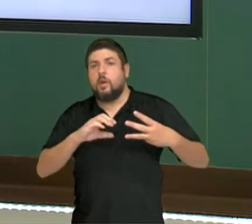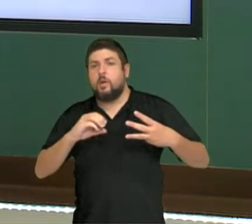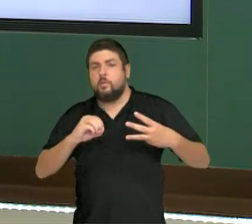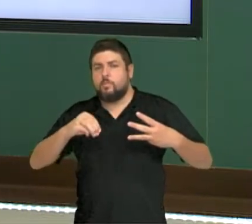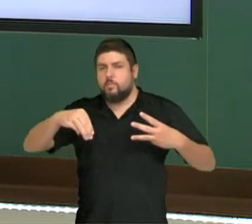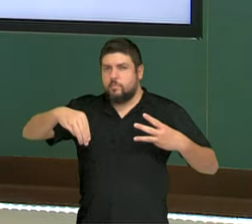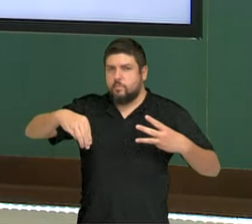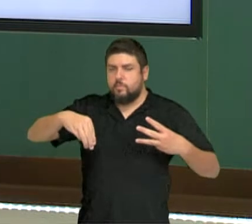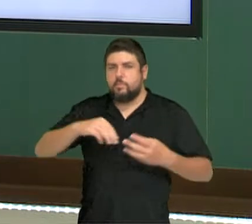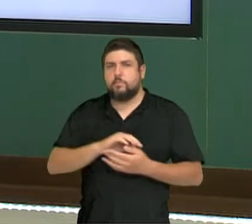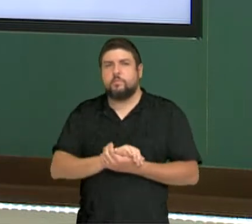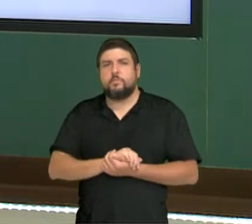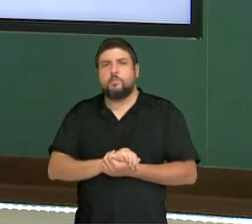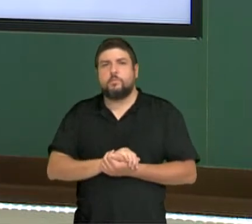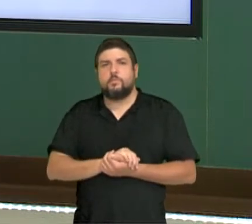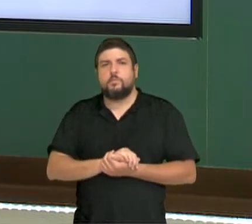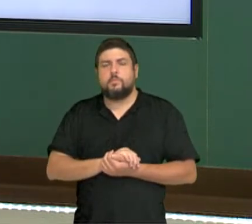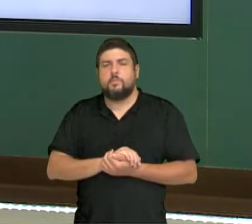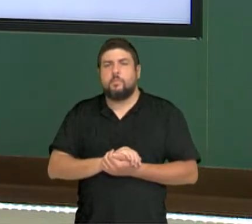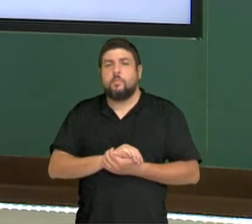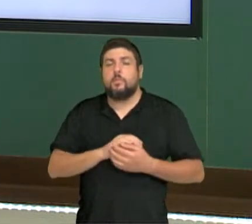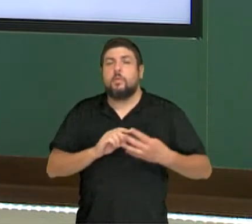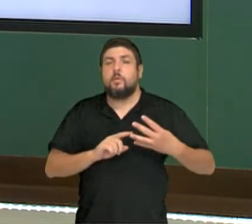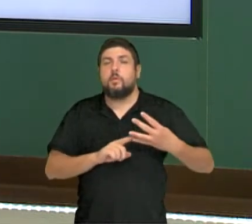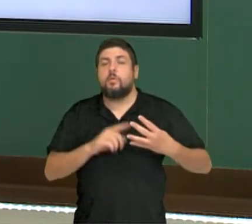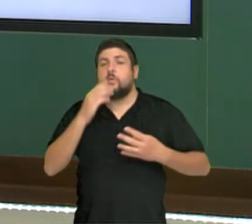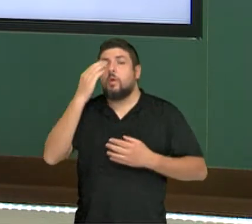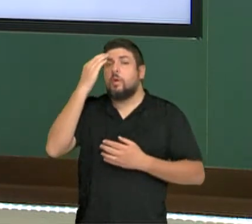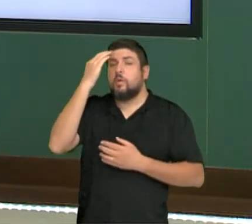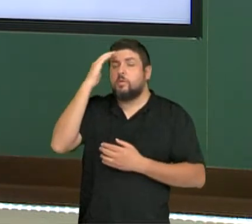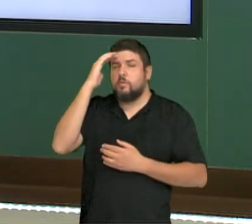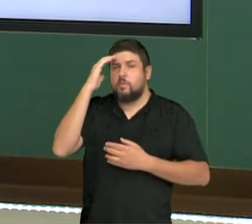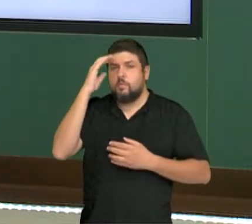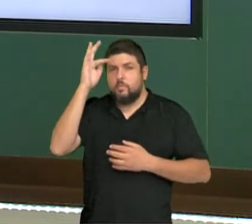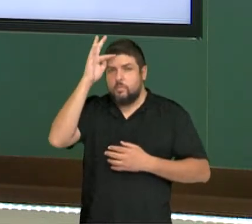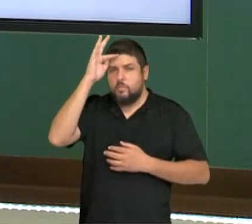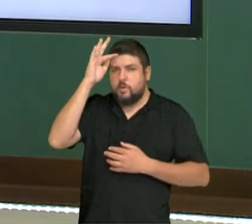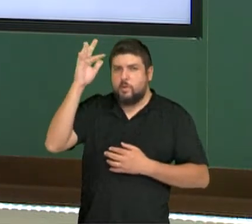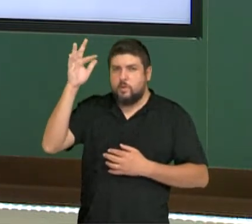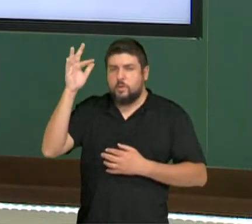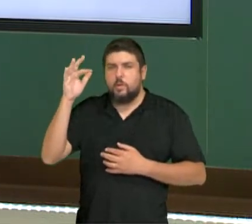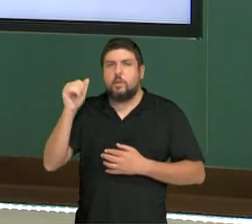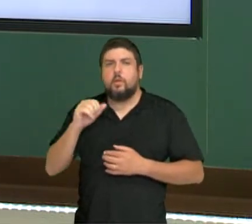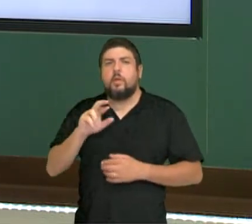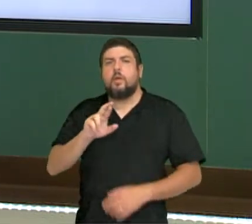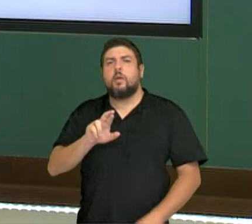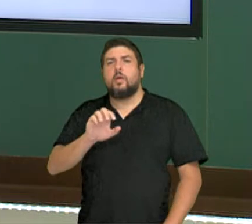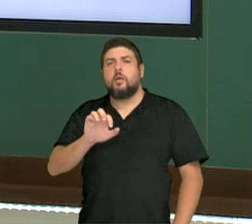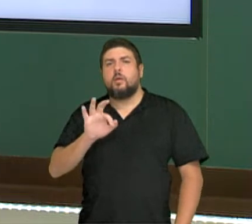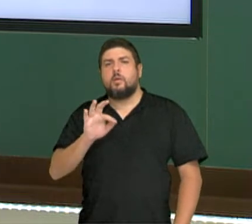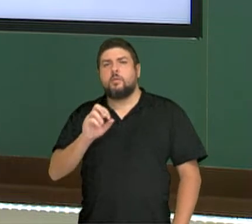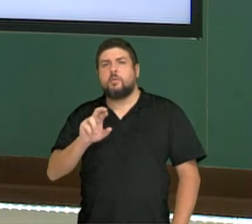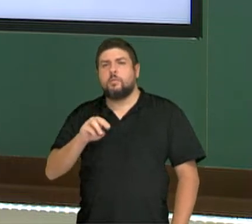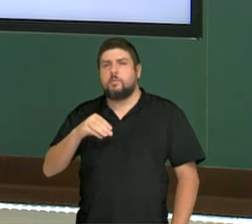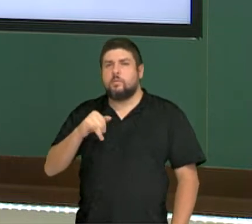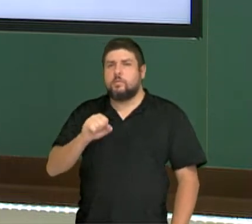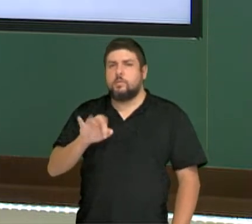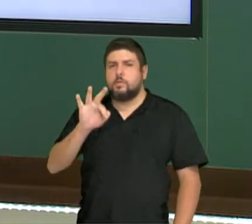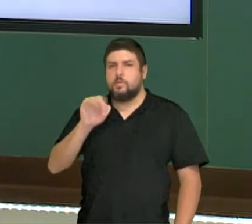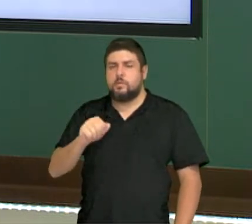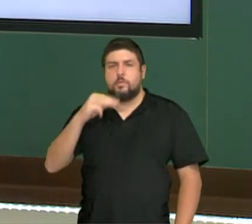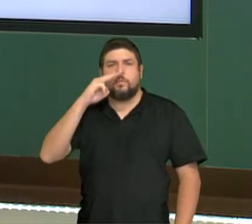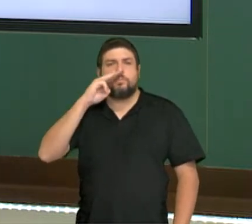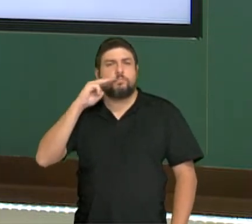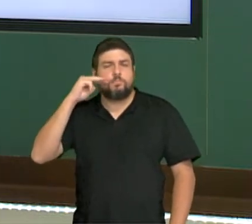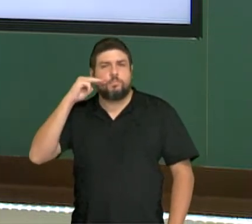entender a teoria reformista que também é chamada de marxista Tá bom vamos